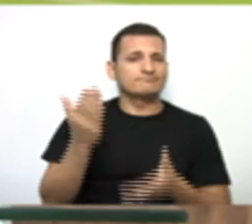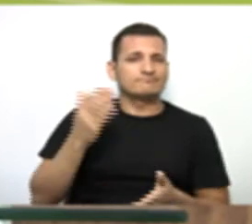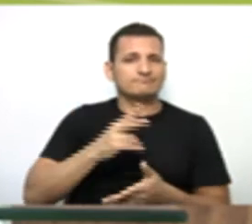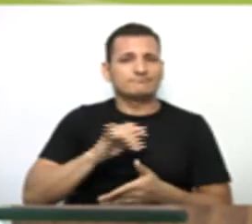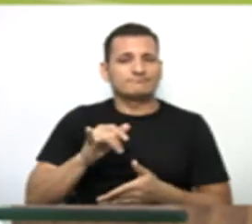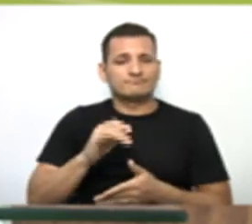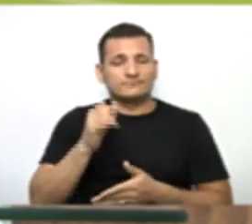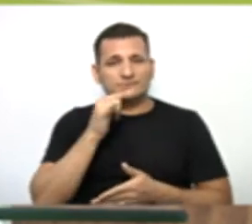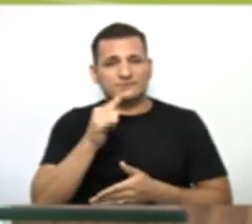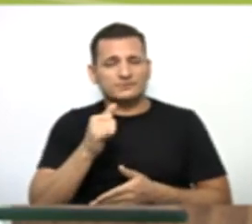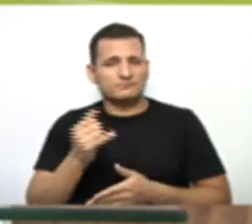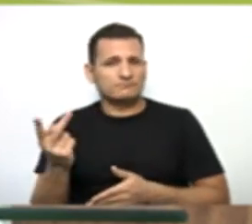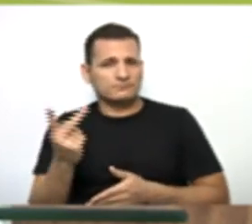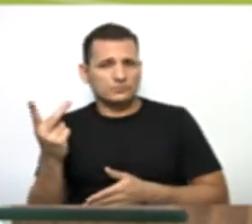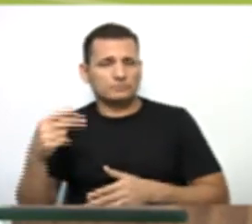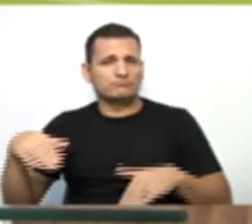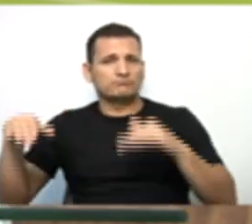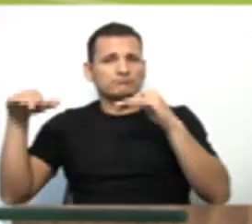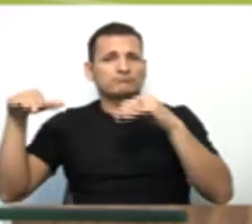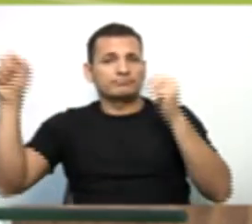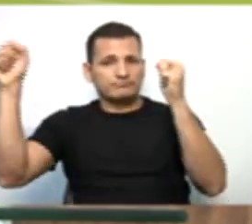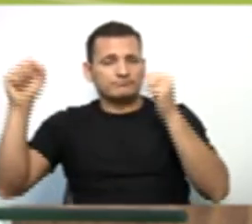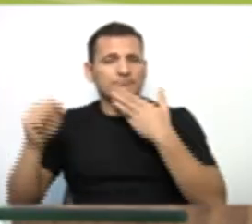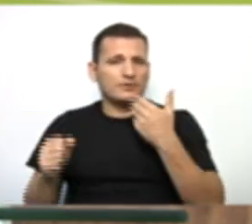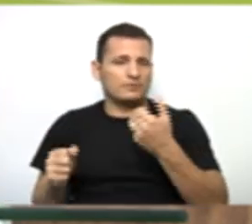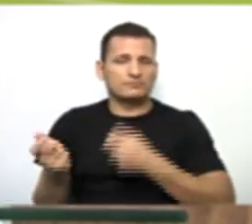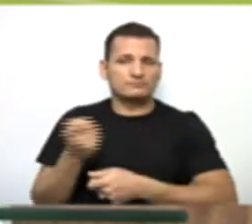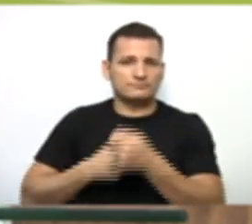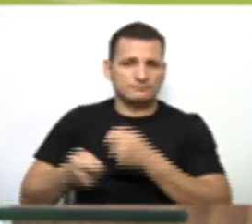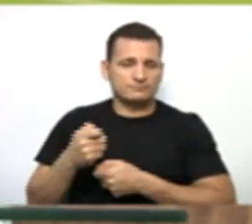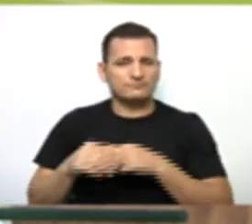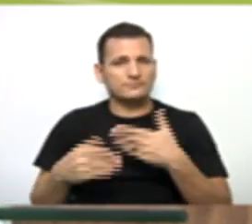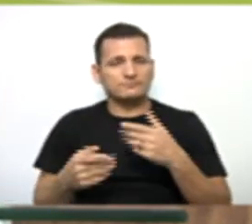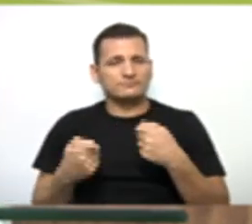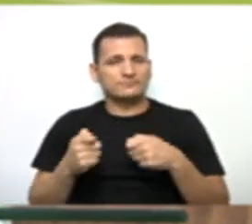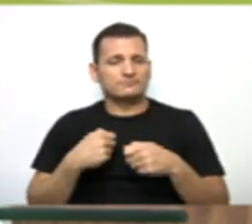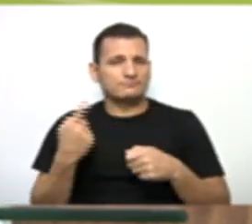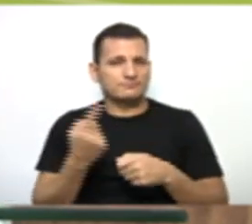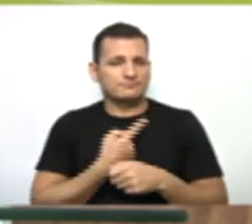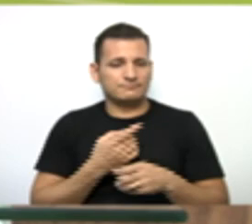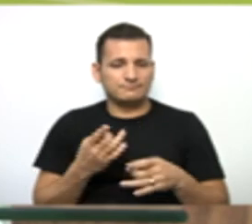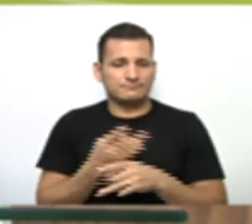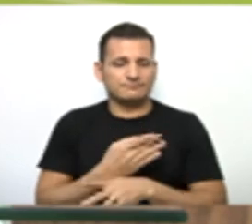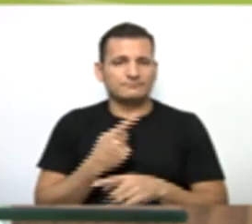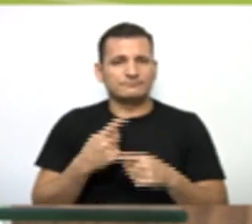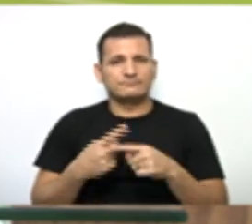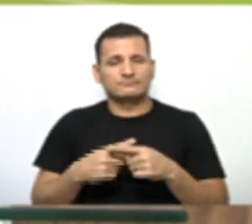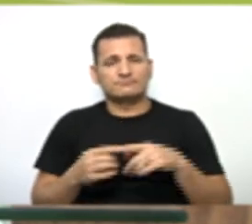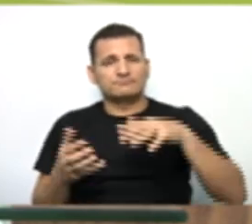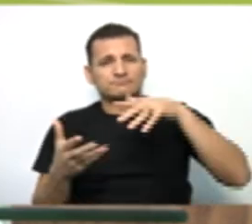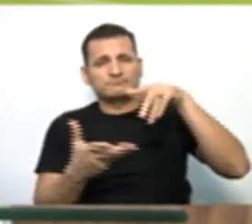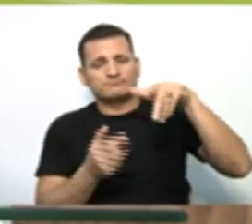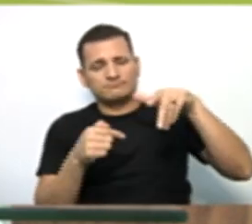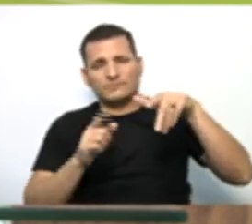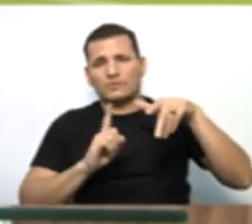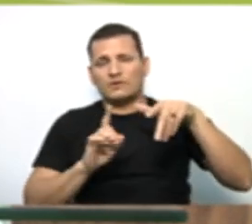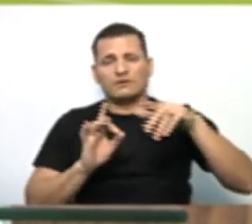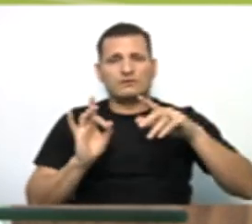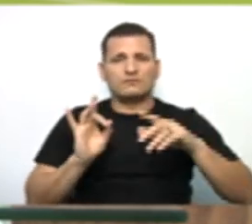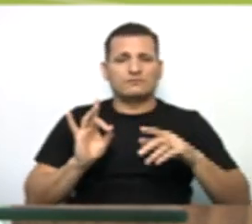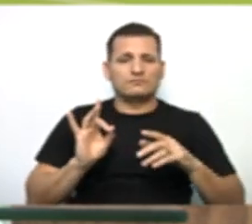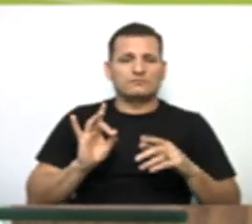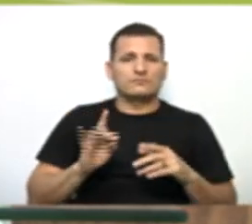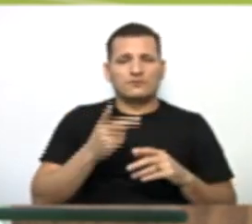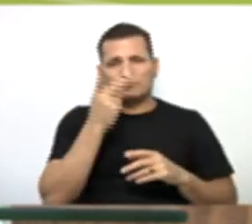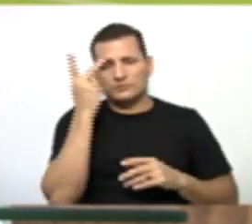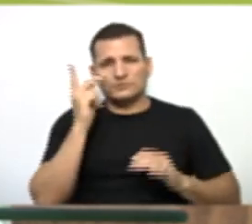E quando 2 pessoas ganham, é a melhor negociação. Então a gente tem que estar preparado, porque no mundo não é feito só de pessoas éticas e